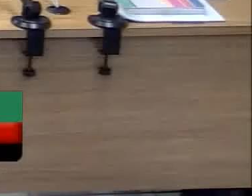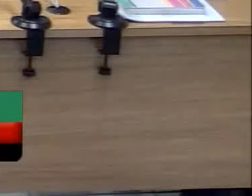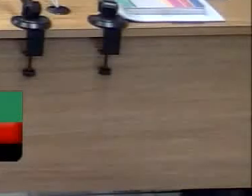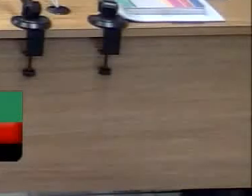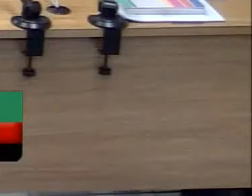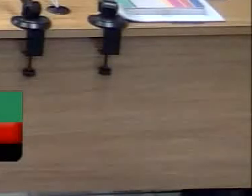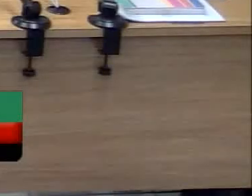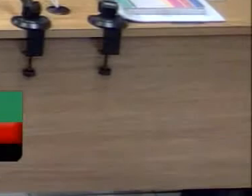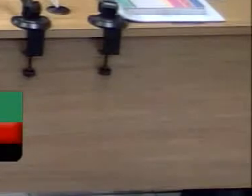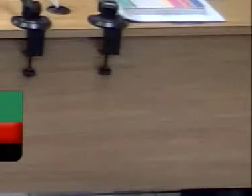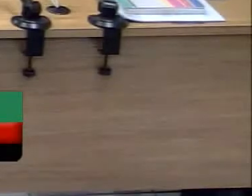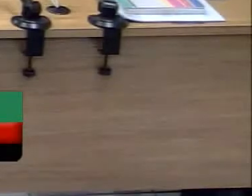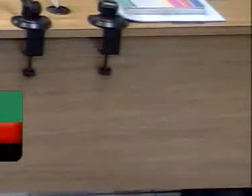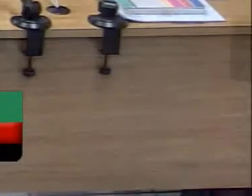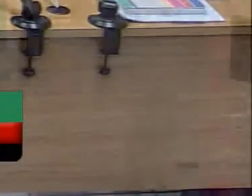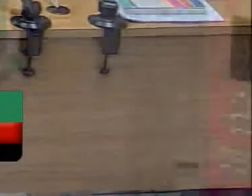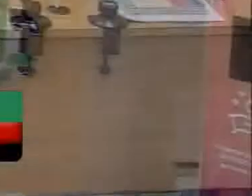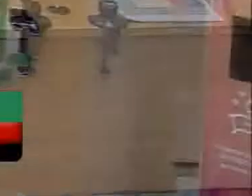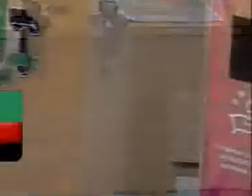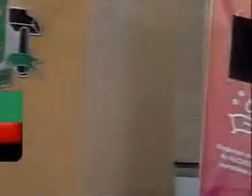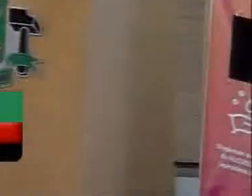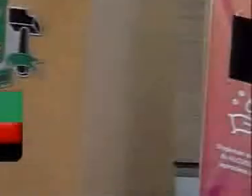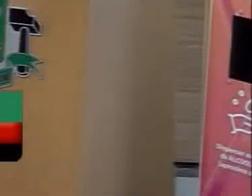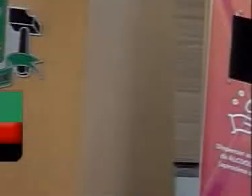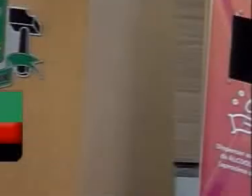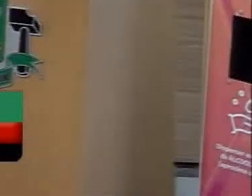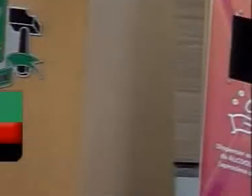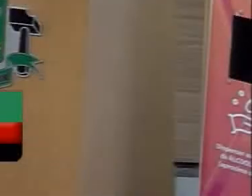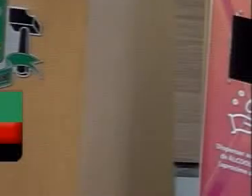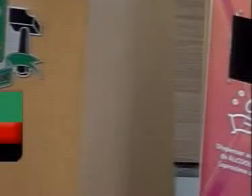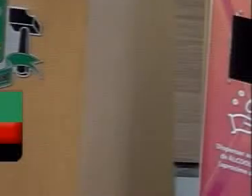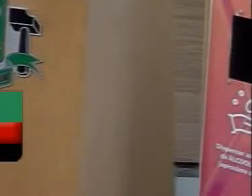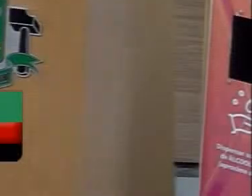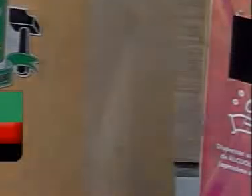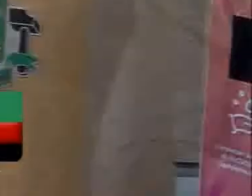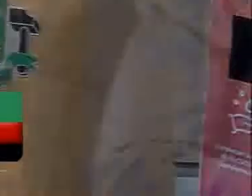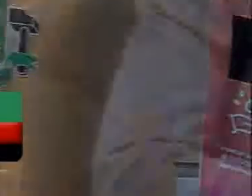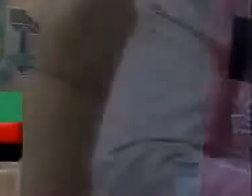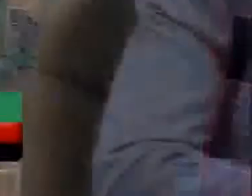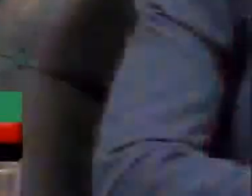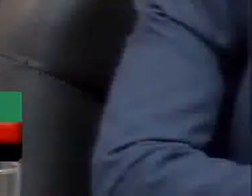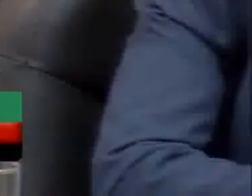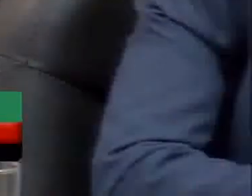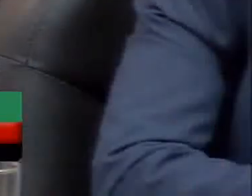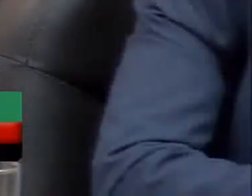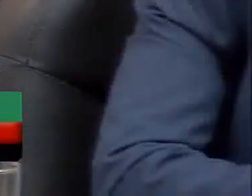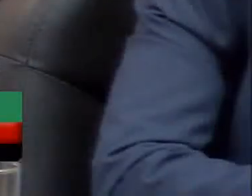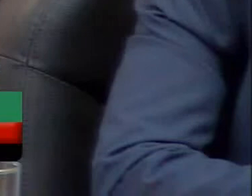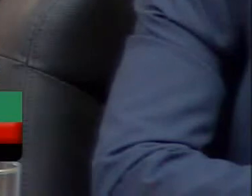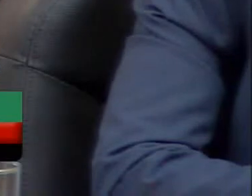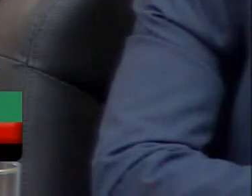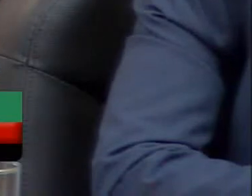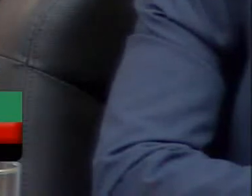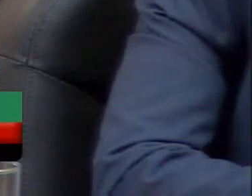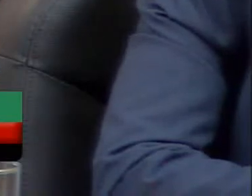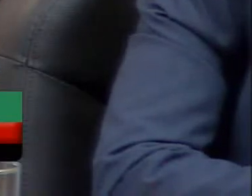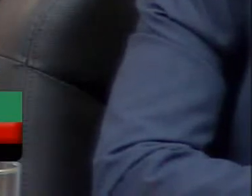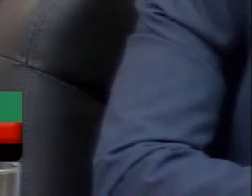a todos que procuram ali o portal do trabalhador para que possa buscar